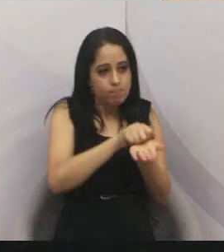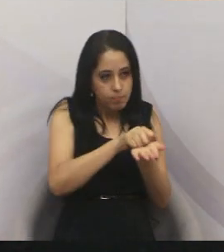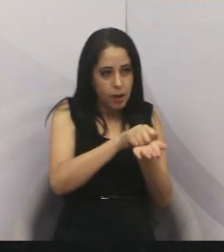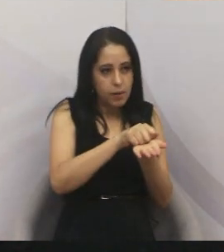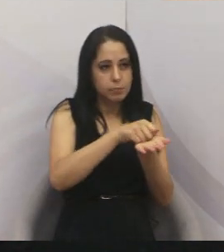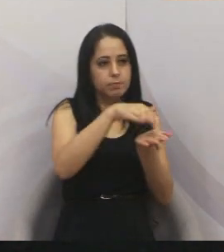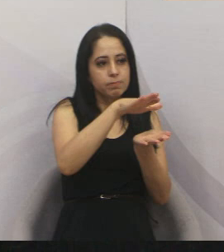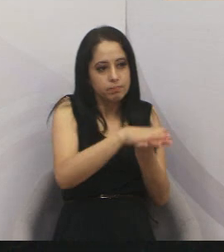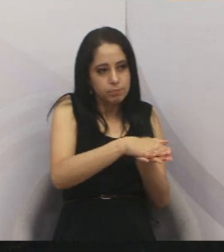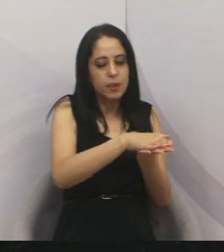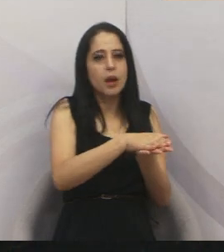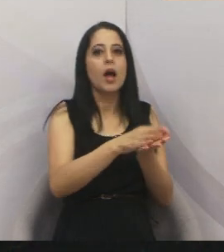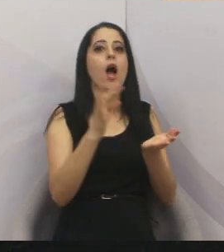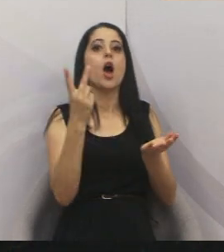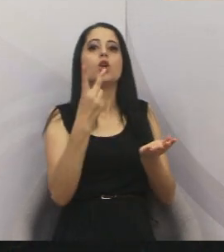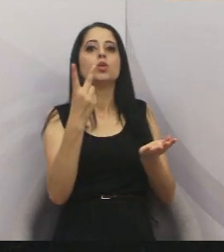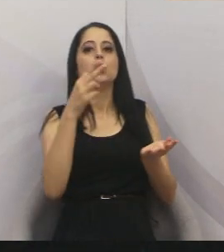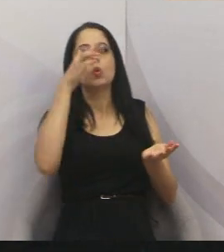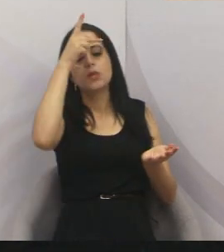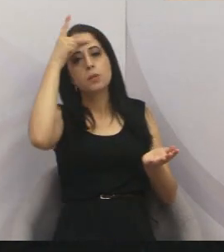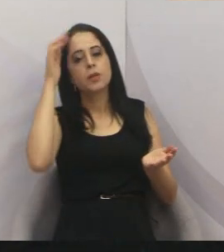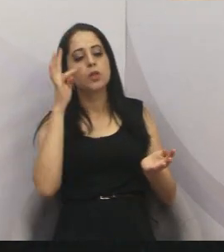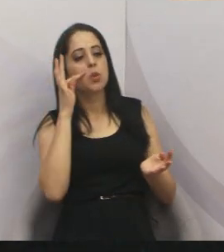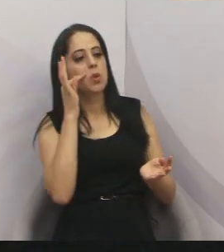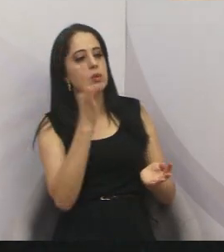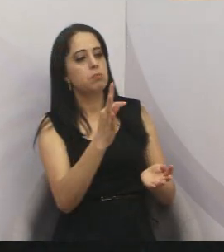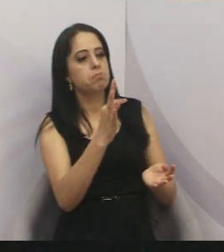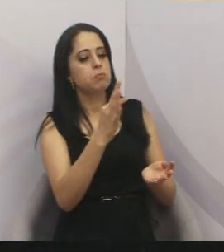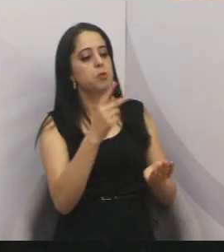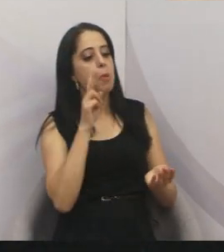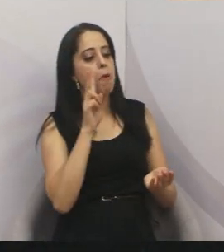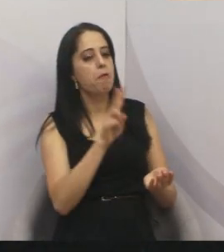outras duas testemunhas participaram do ato.